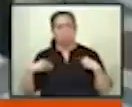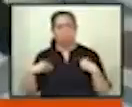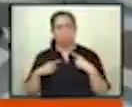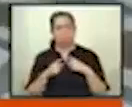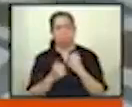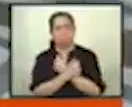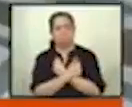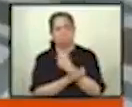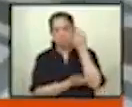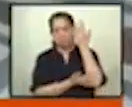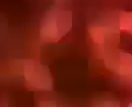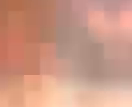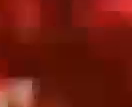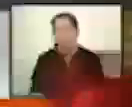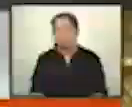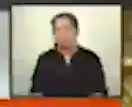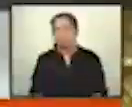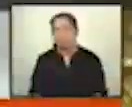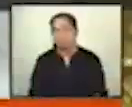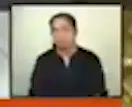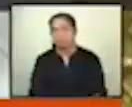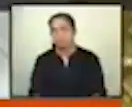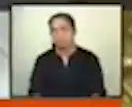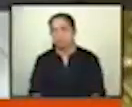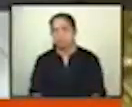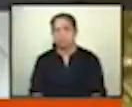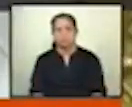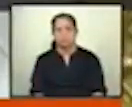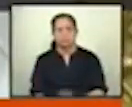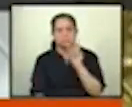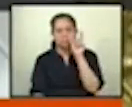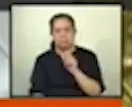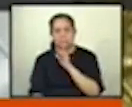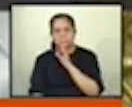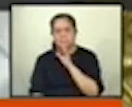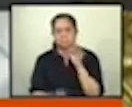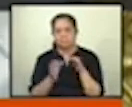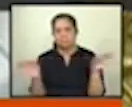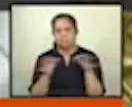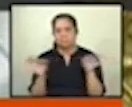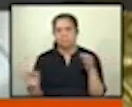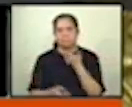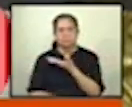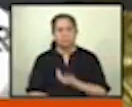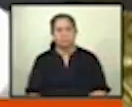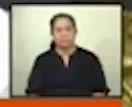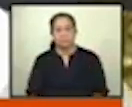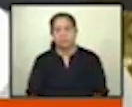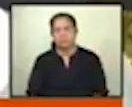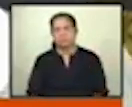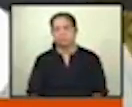ang pagmamahal ng Diyos. Posiamo lo sguardo sul bambino e lasciamoci avvolgere della